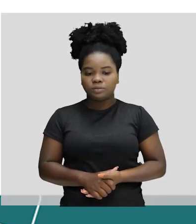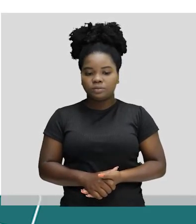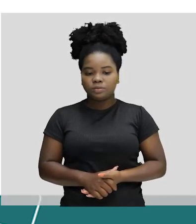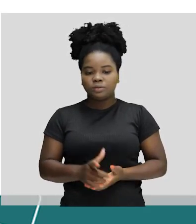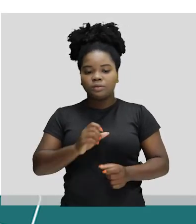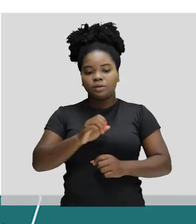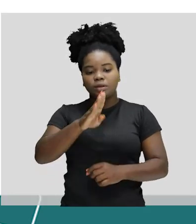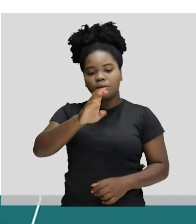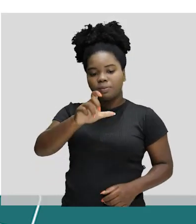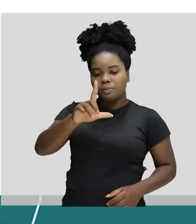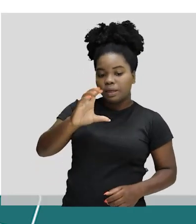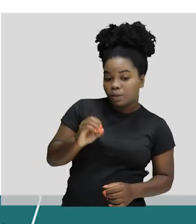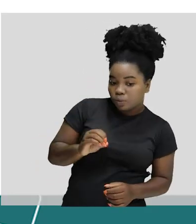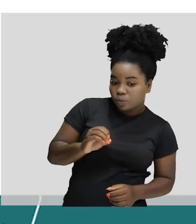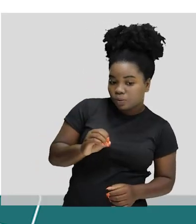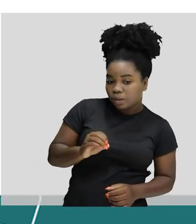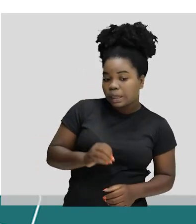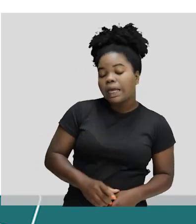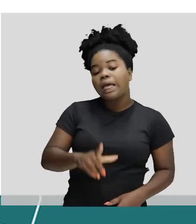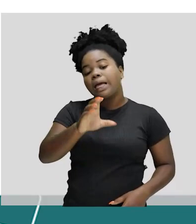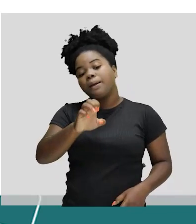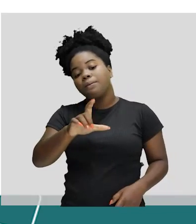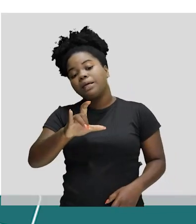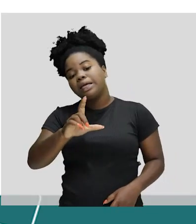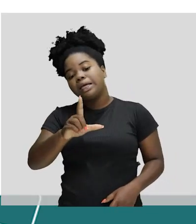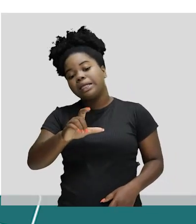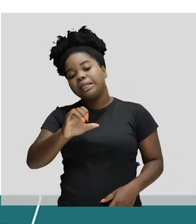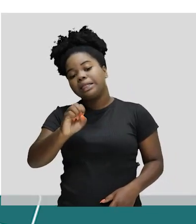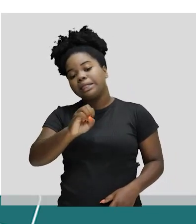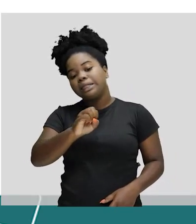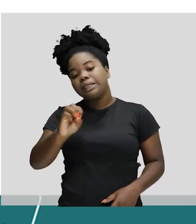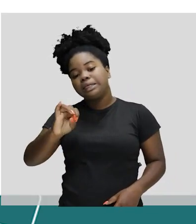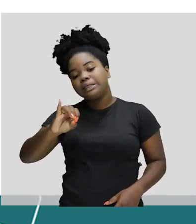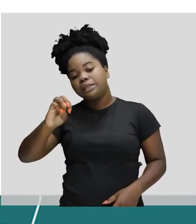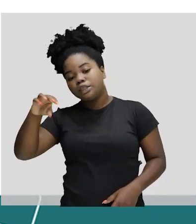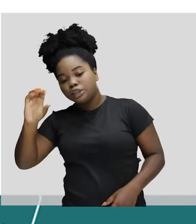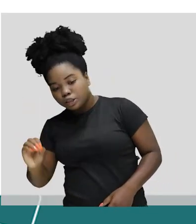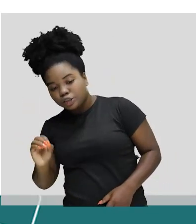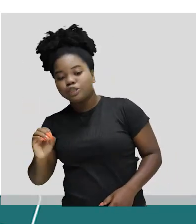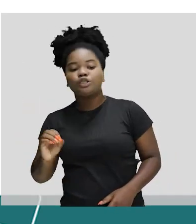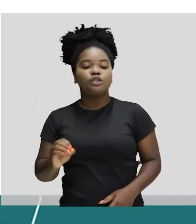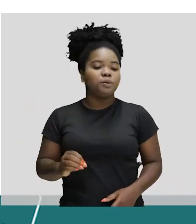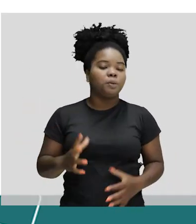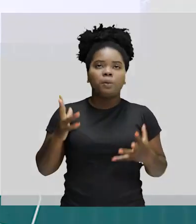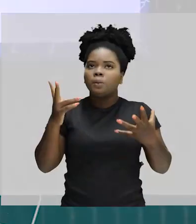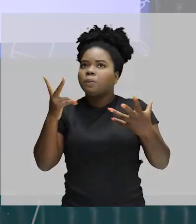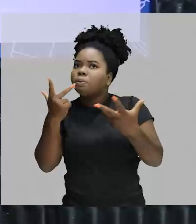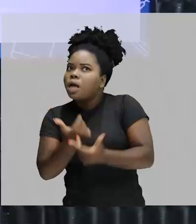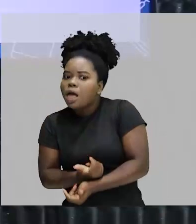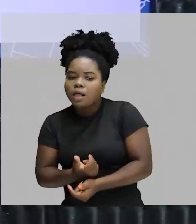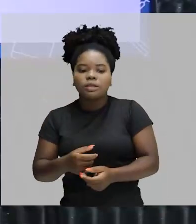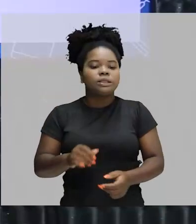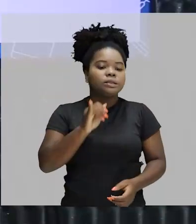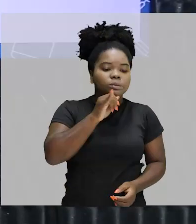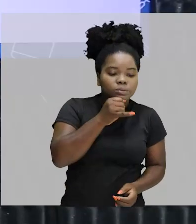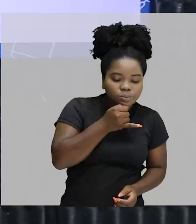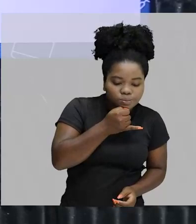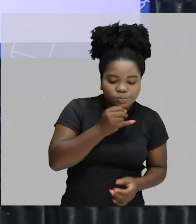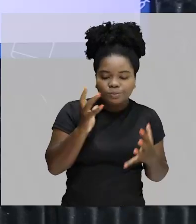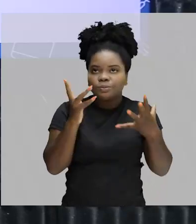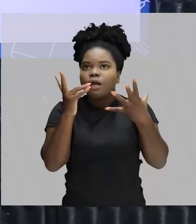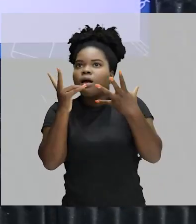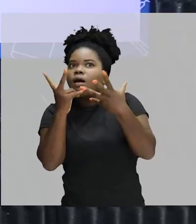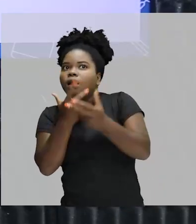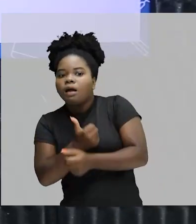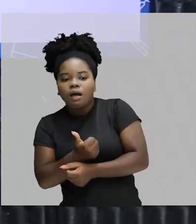caso, belo, belíssimo, forte, fortíssimo, triste, tristíssimo,